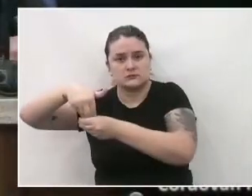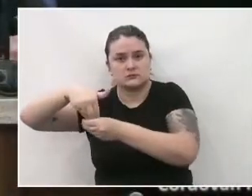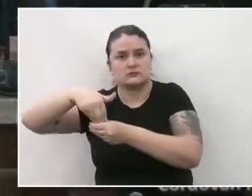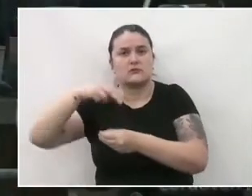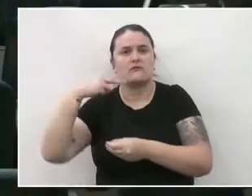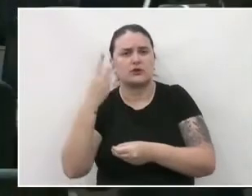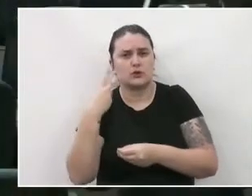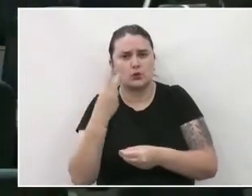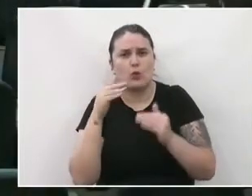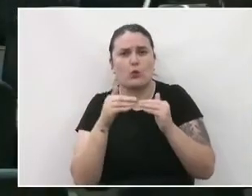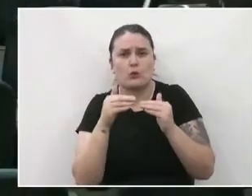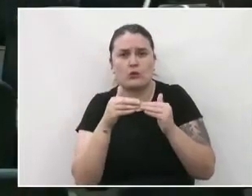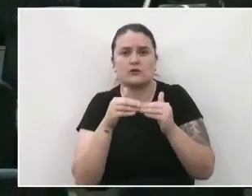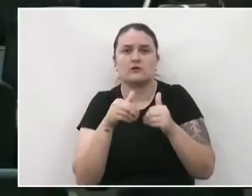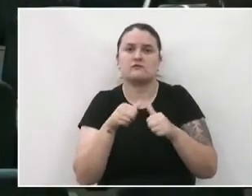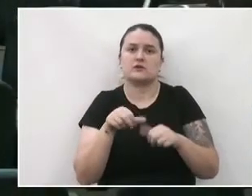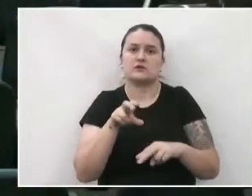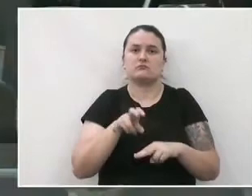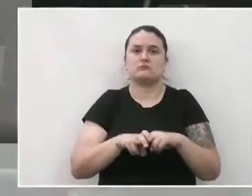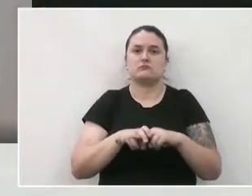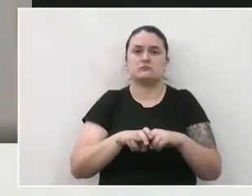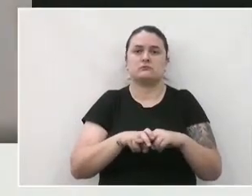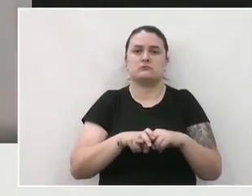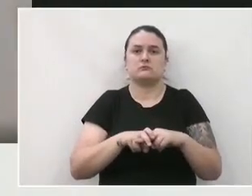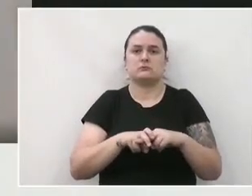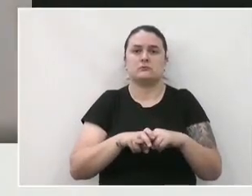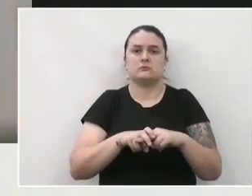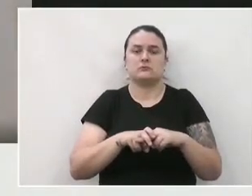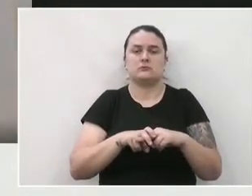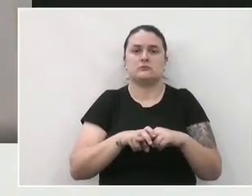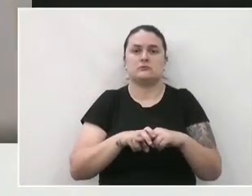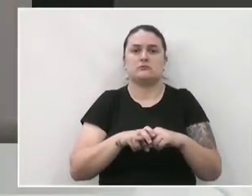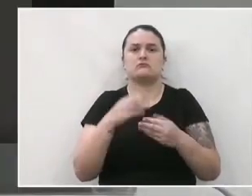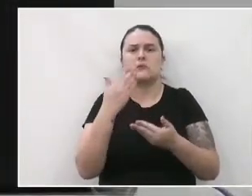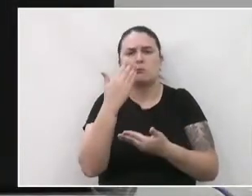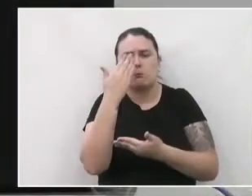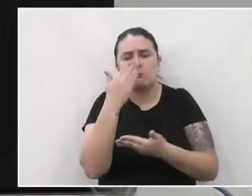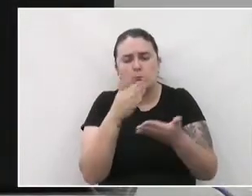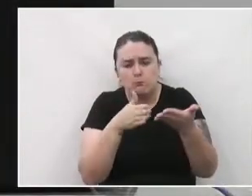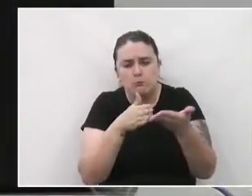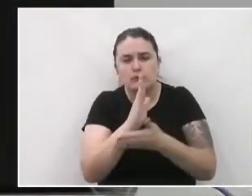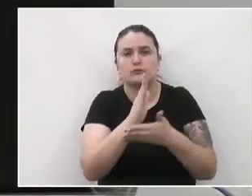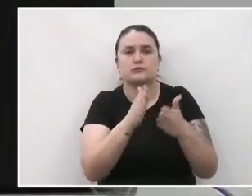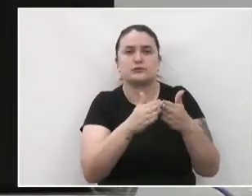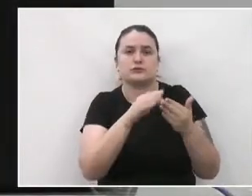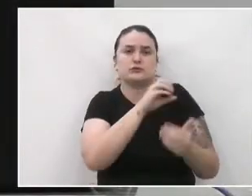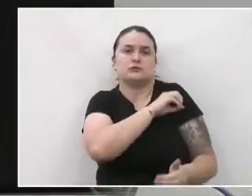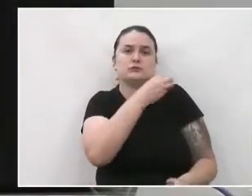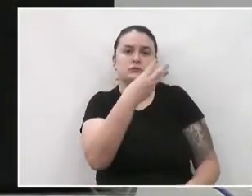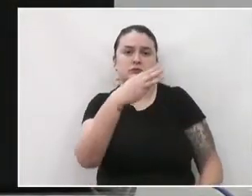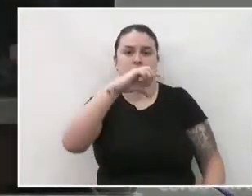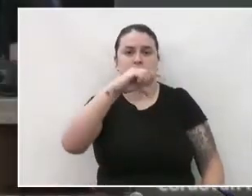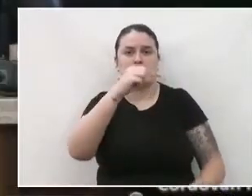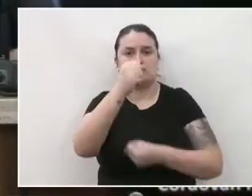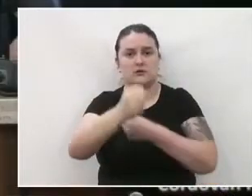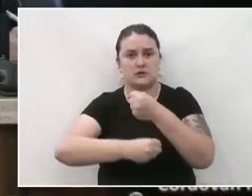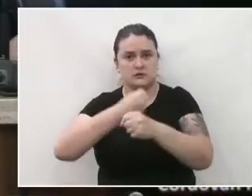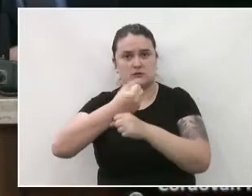Senhores vereadores que aprovam, permaneçam como estão. Aprovado o requerimento número 39,